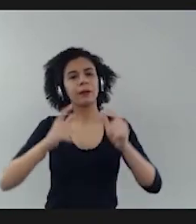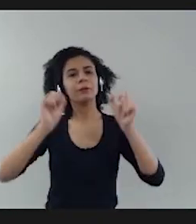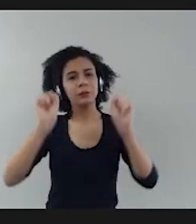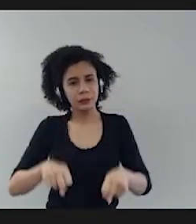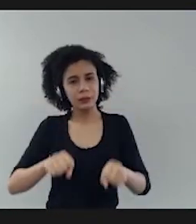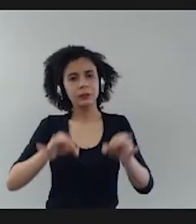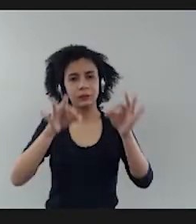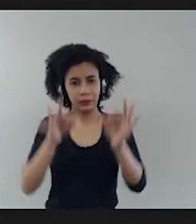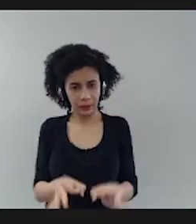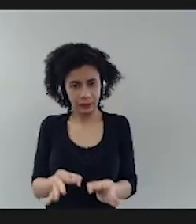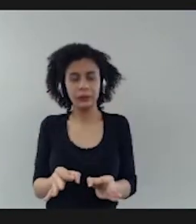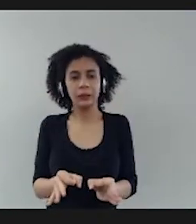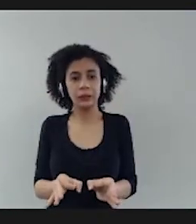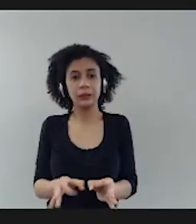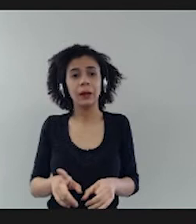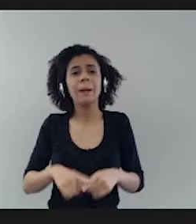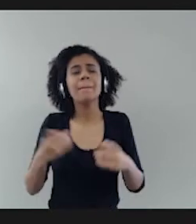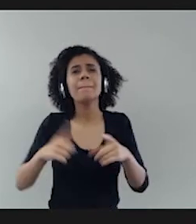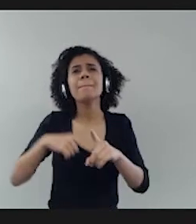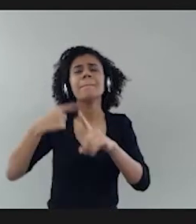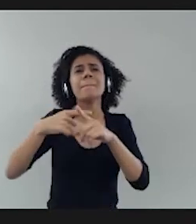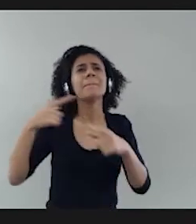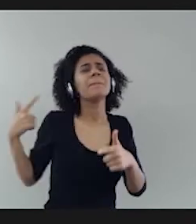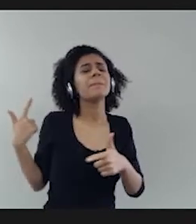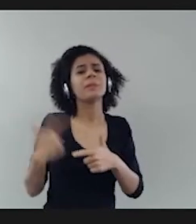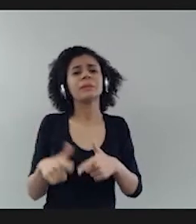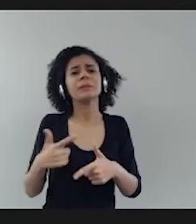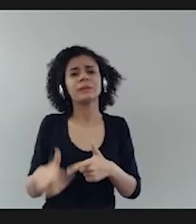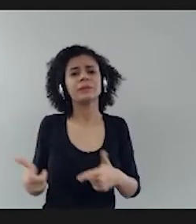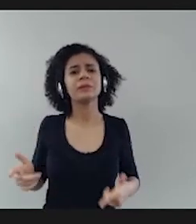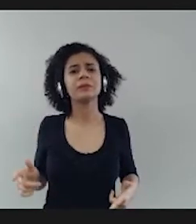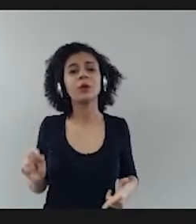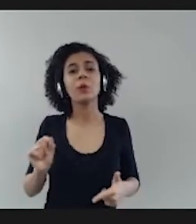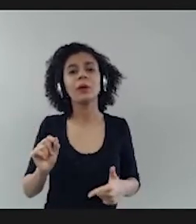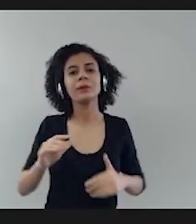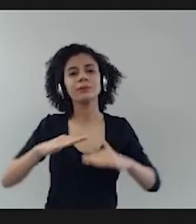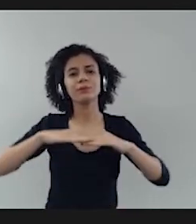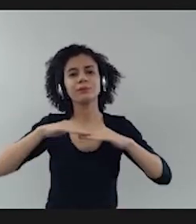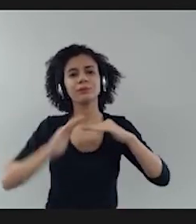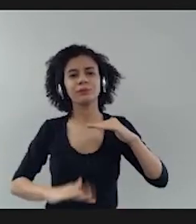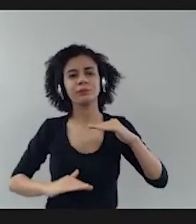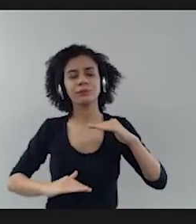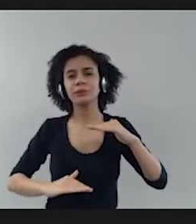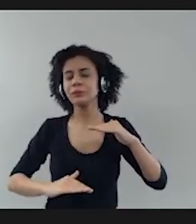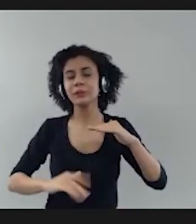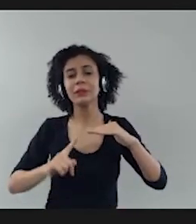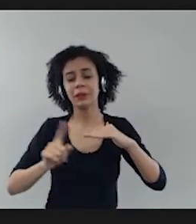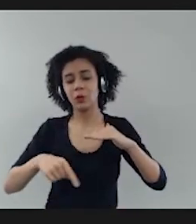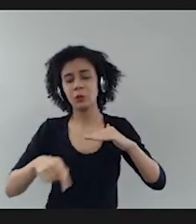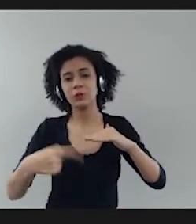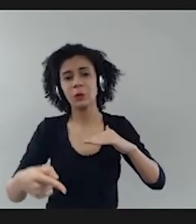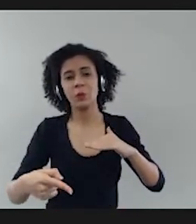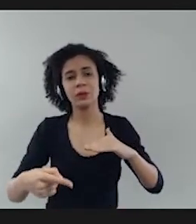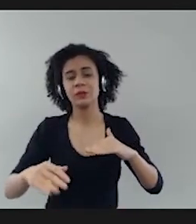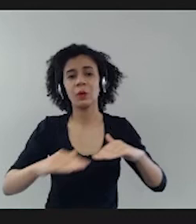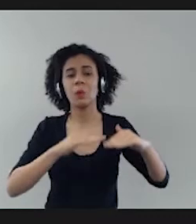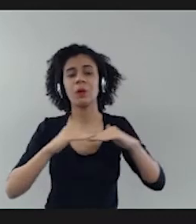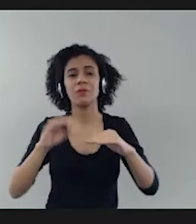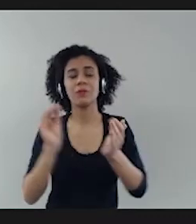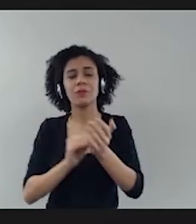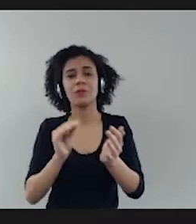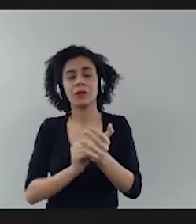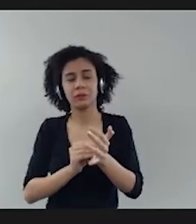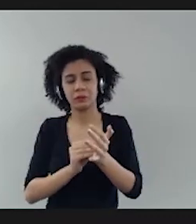unanimidade. Quais são os maiores problemas? Desigualdade e suas consequências. É isso que a gente